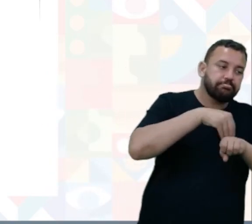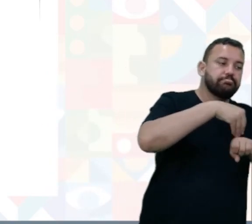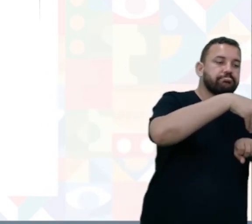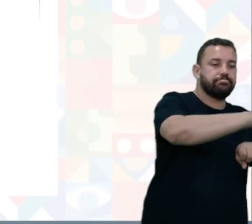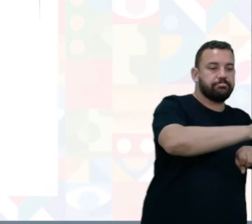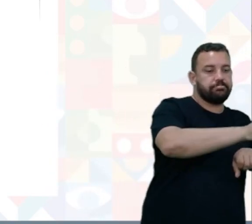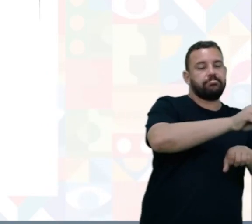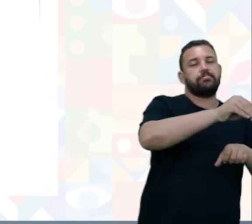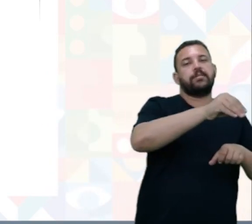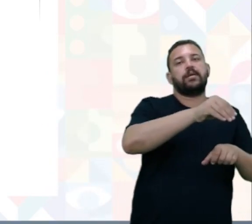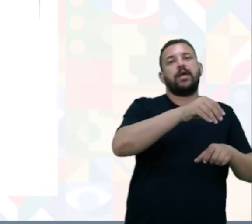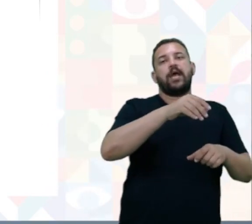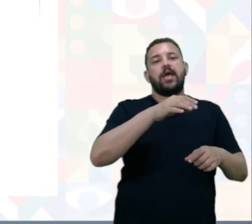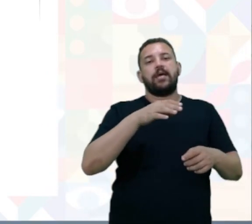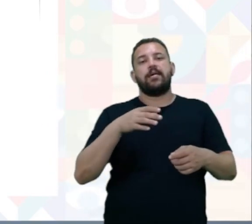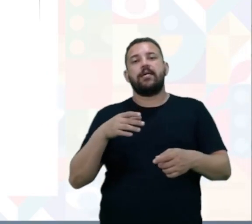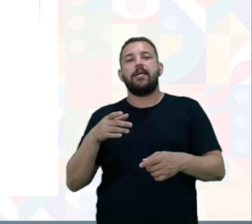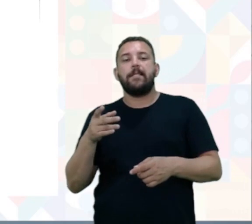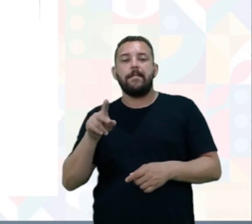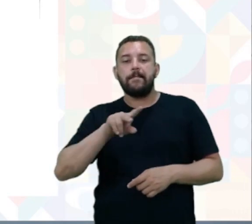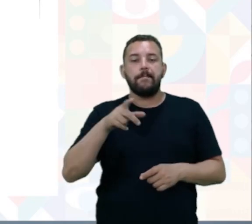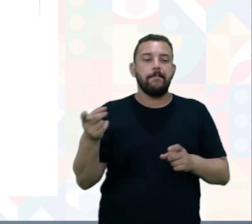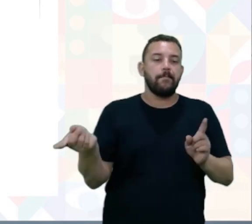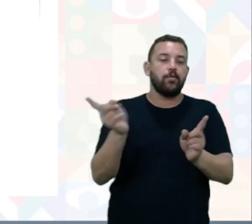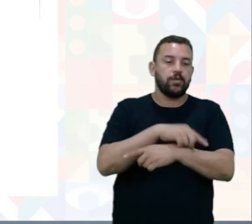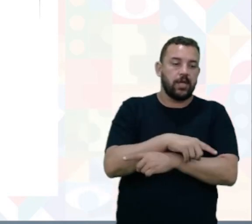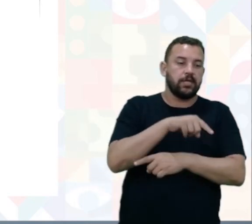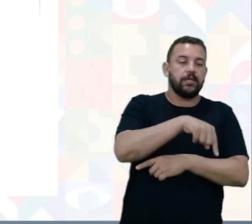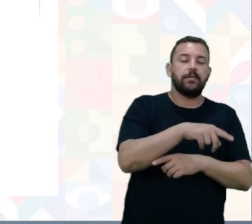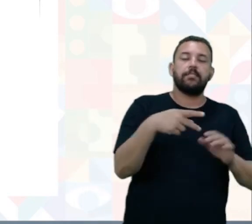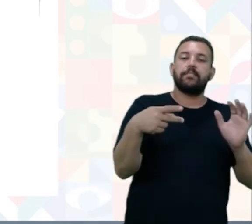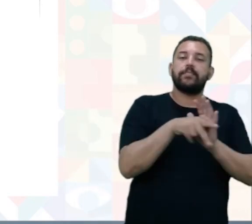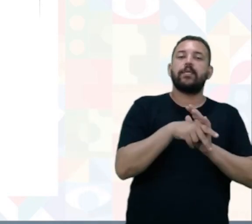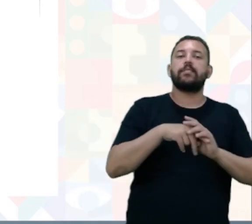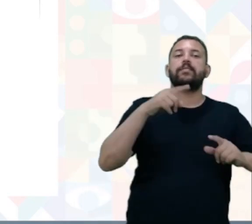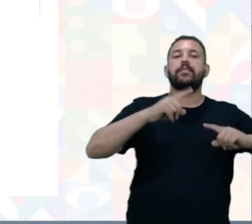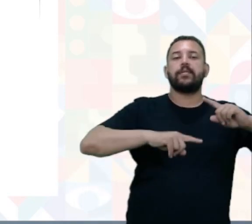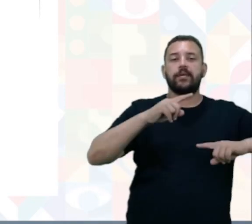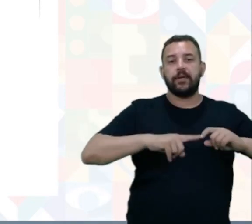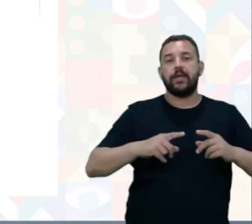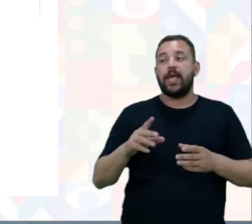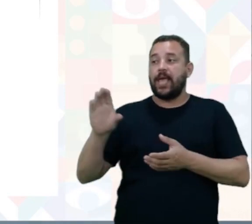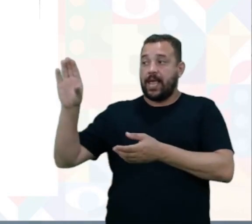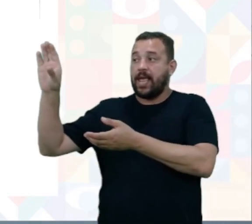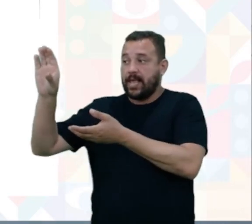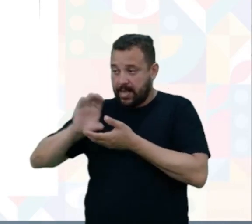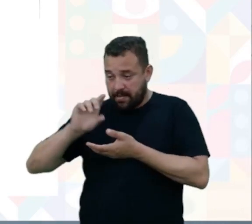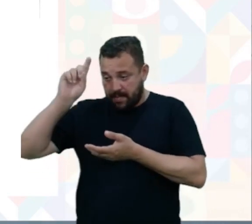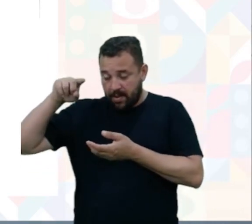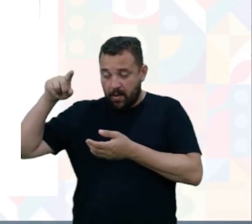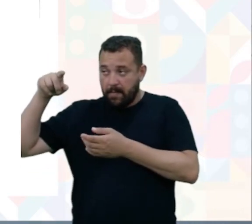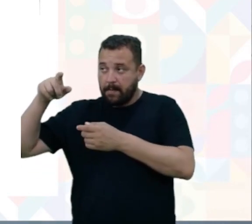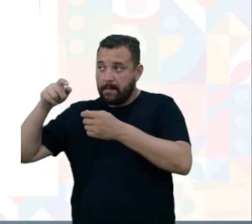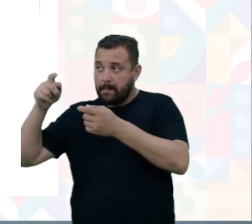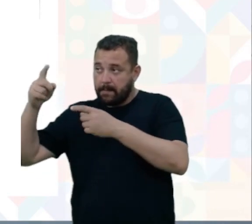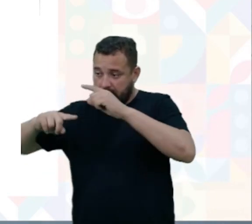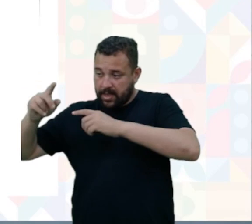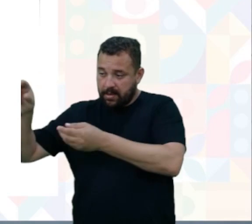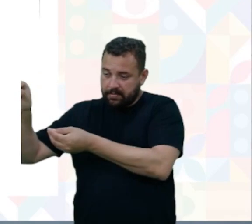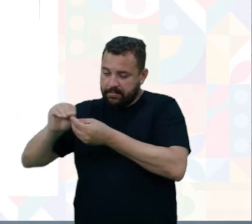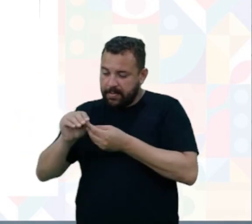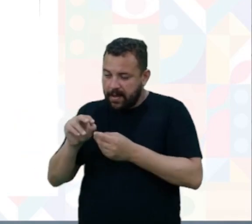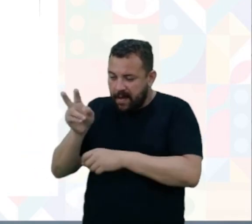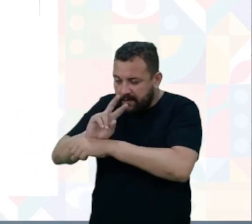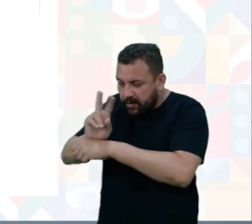devoluções, das transferências desses materiais. O recebimento também é importante para a verificação física